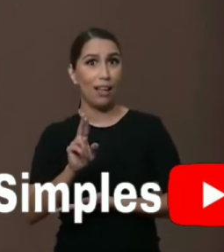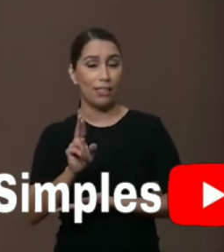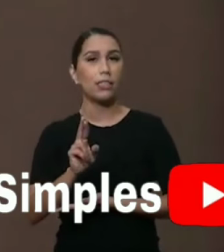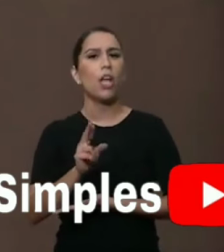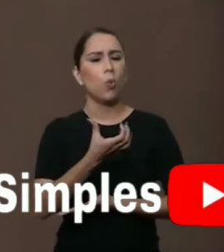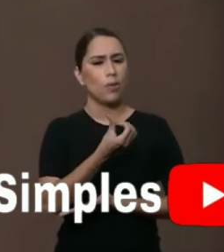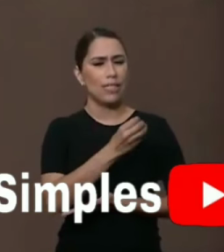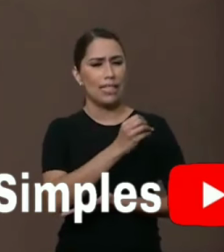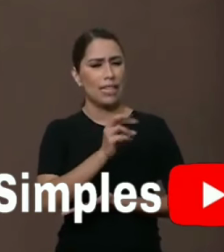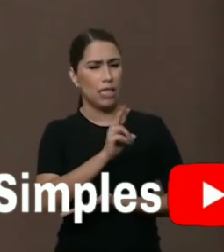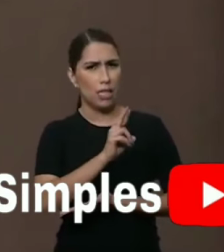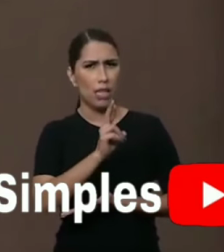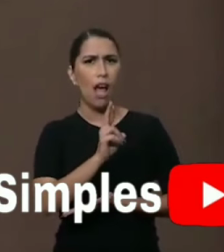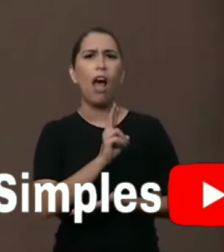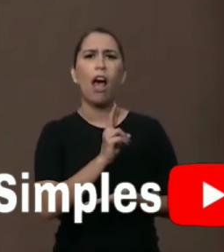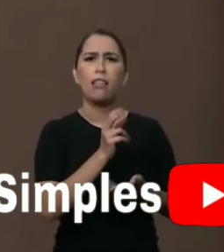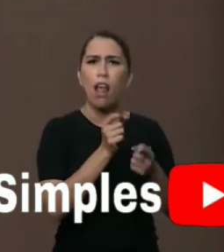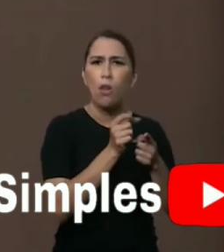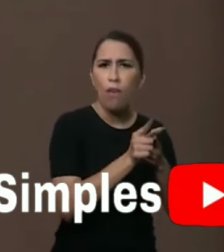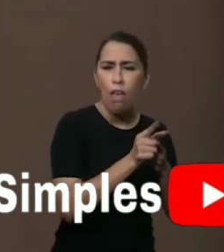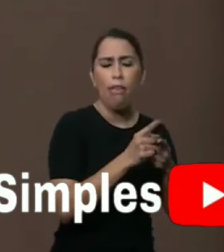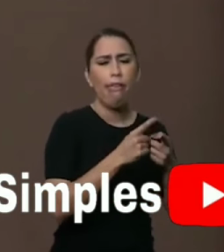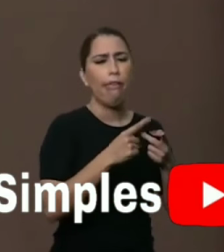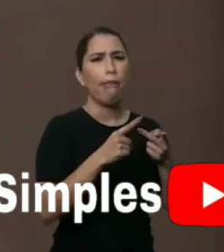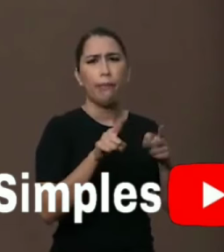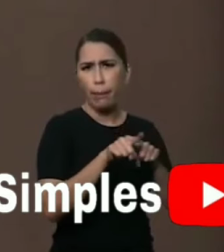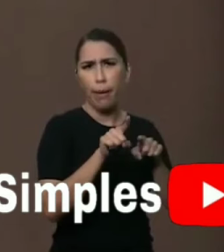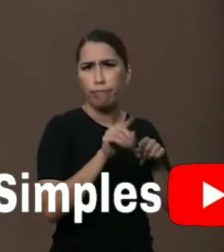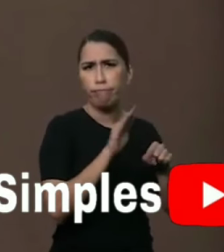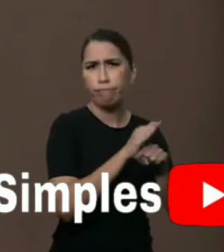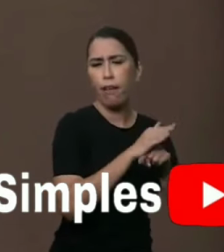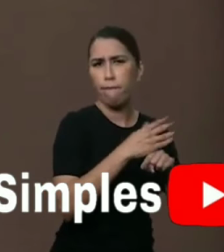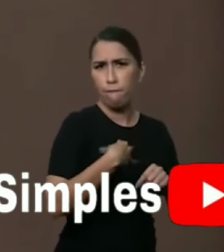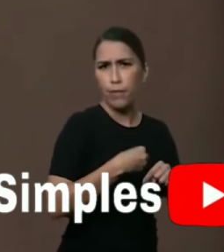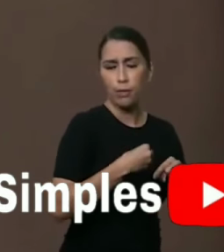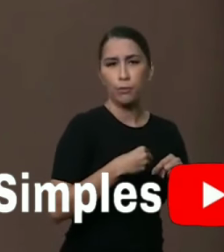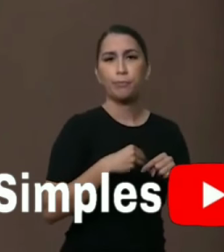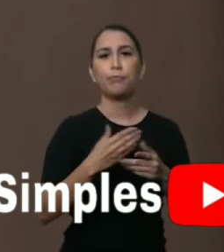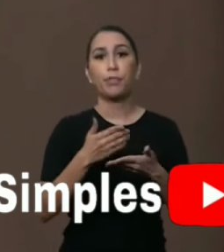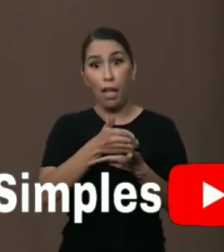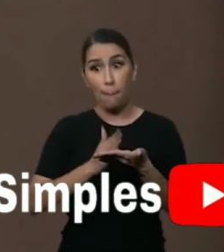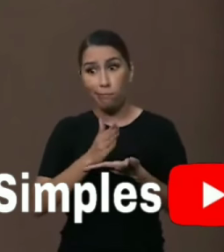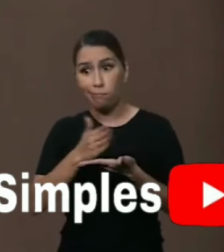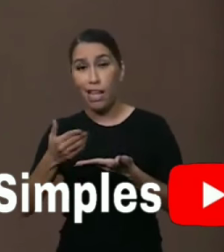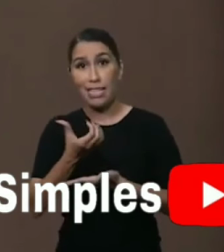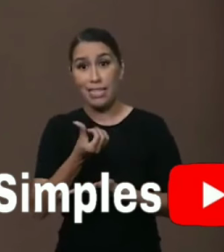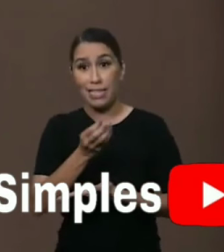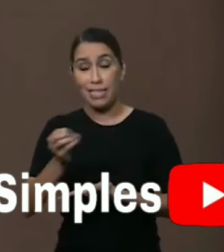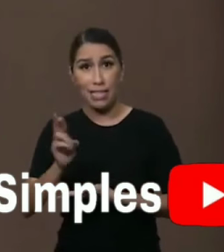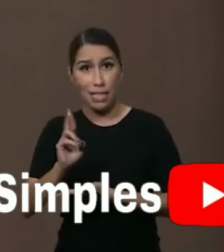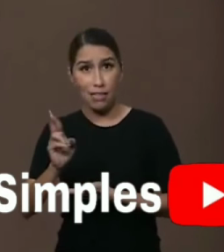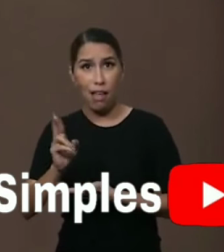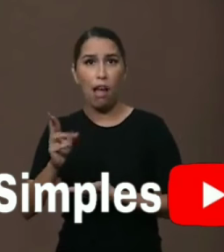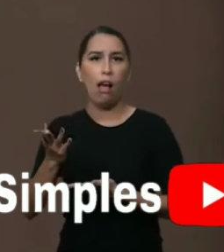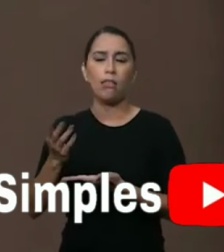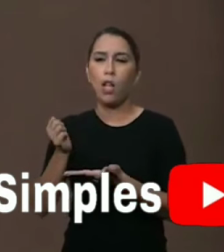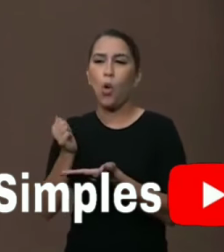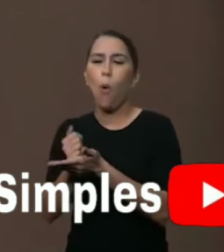por conta do aluguel e ele. E os outros 600 eu investi, o que vou... Retirando o que eu